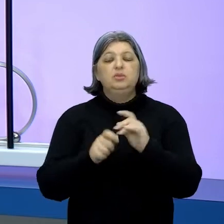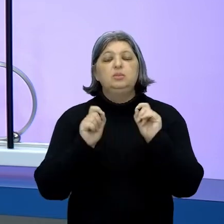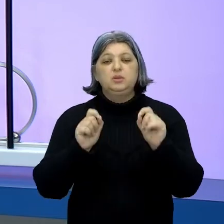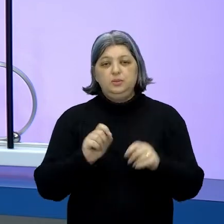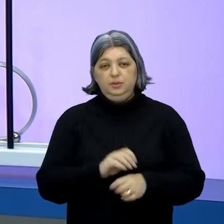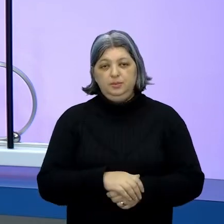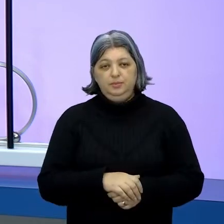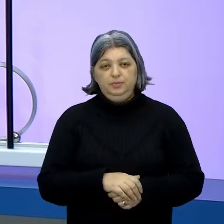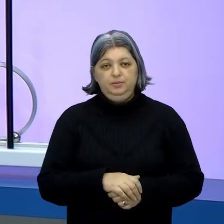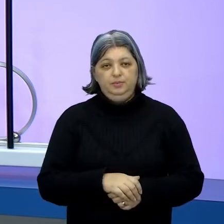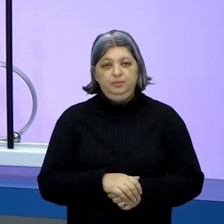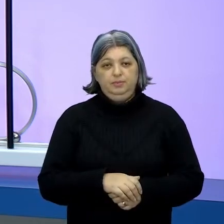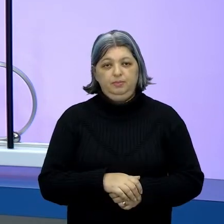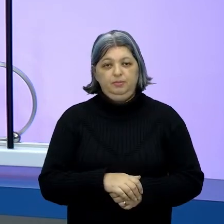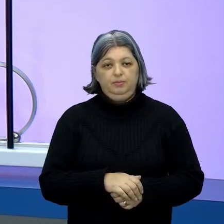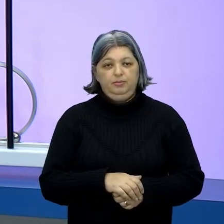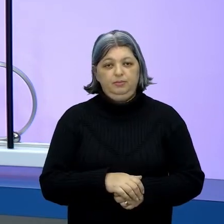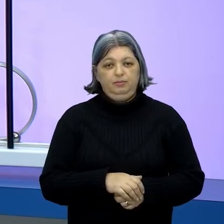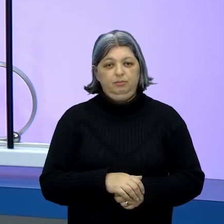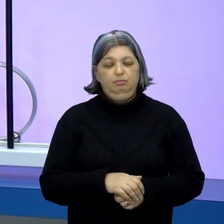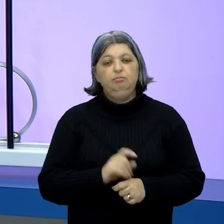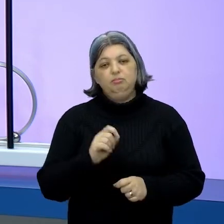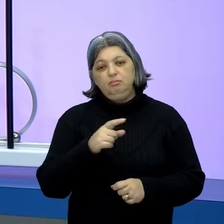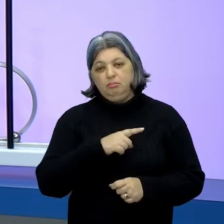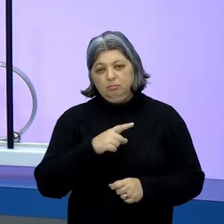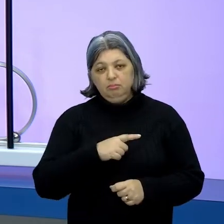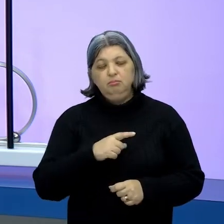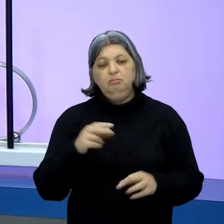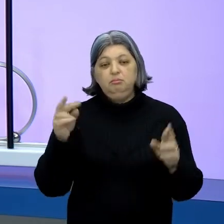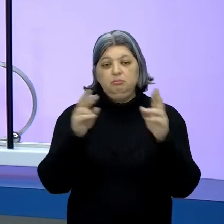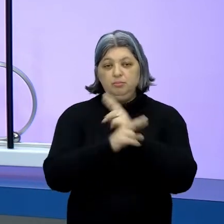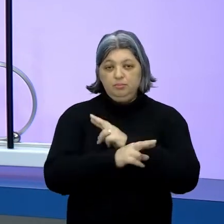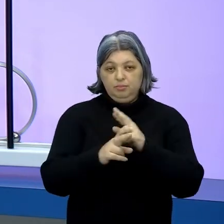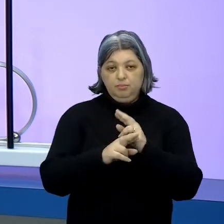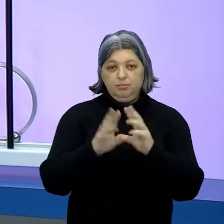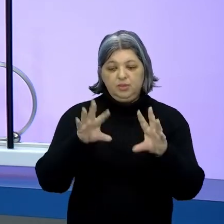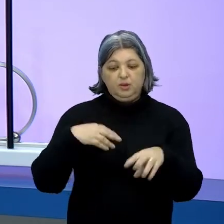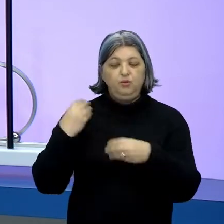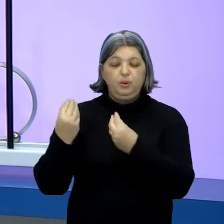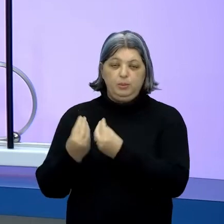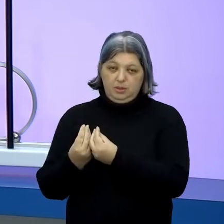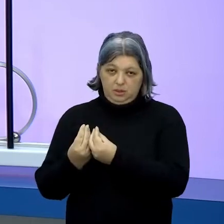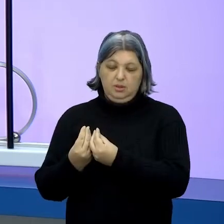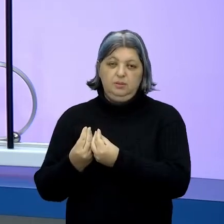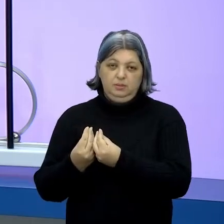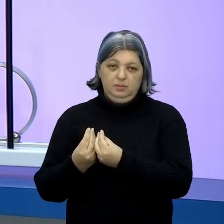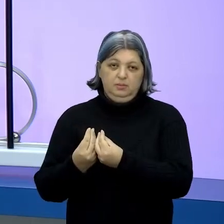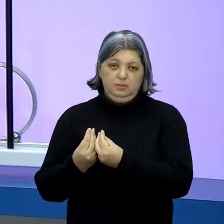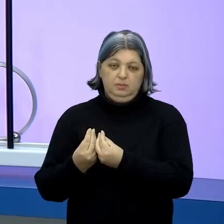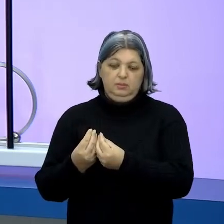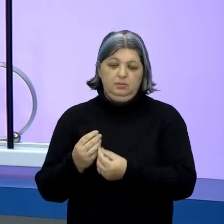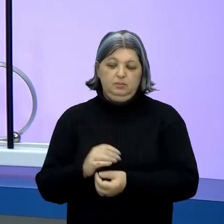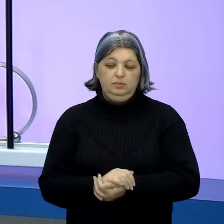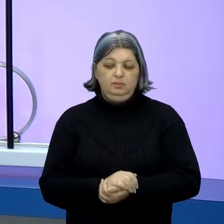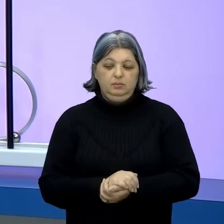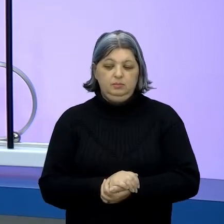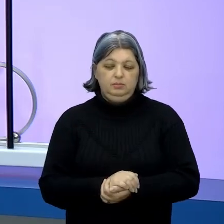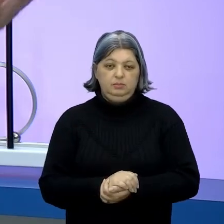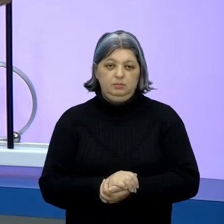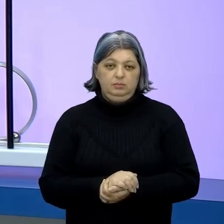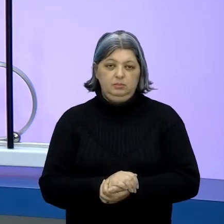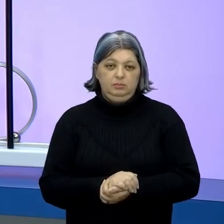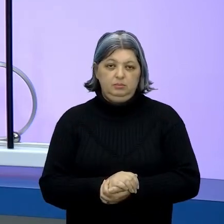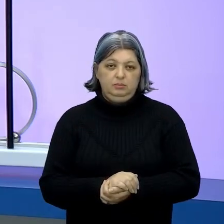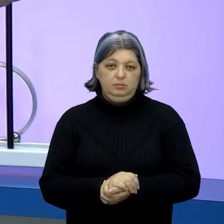investimento do que nós temos com relação à nossa família, né, de todo o...